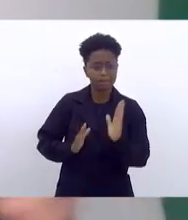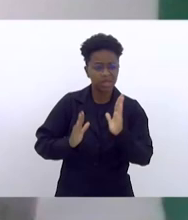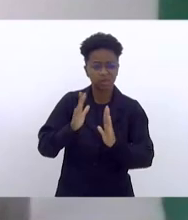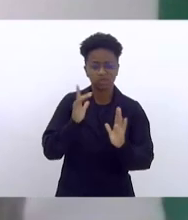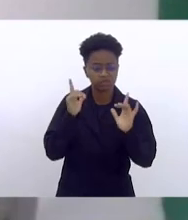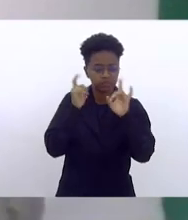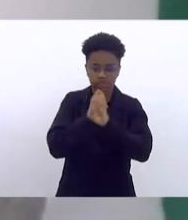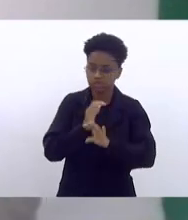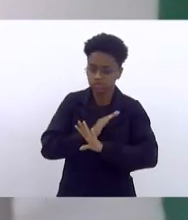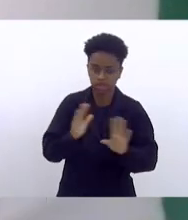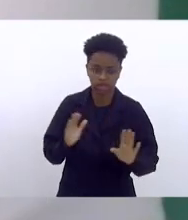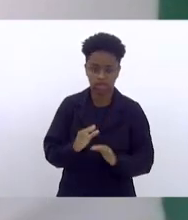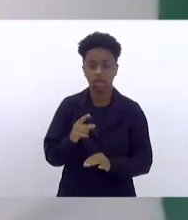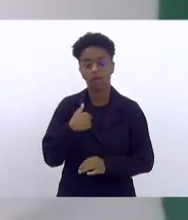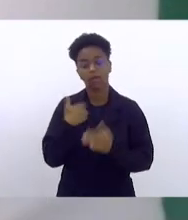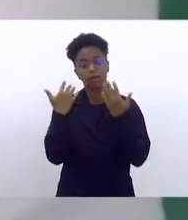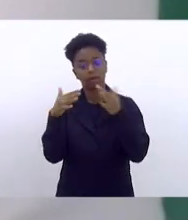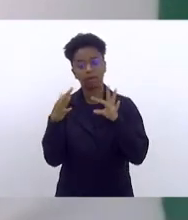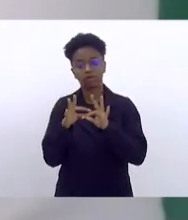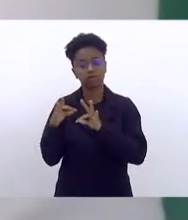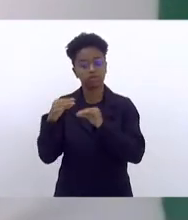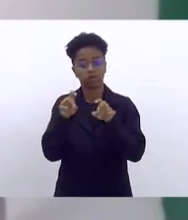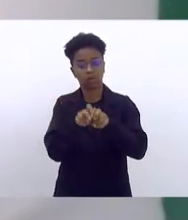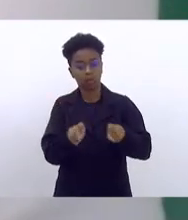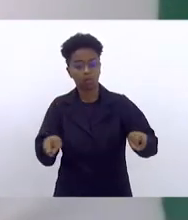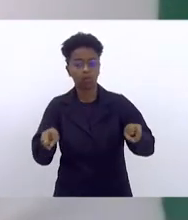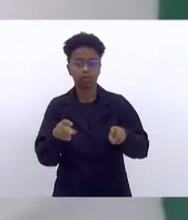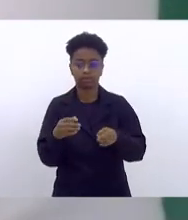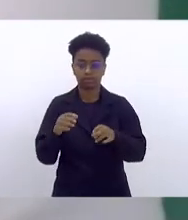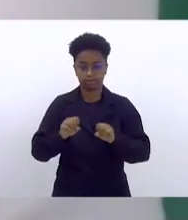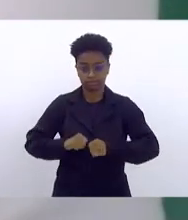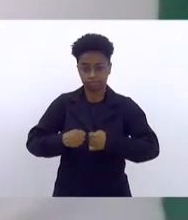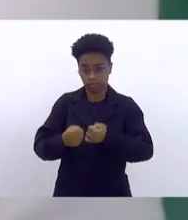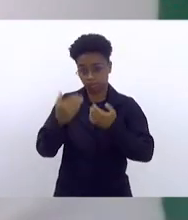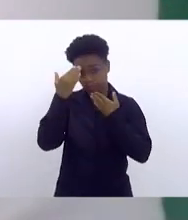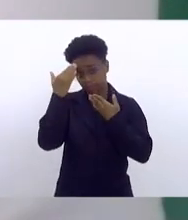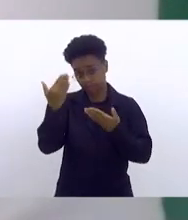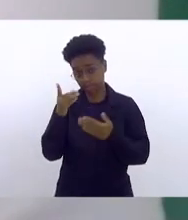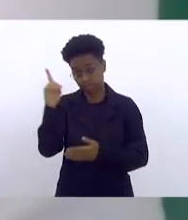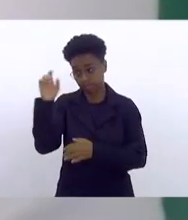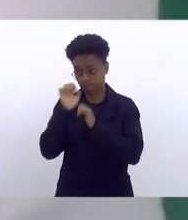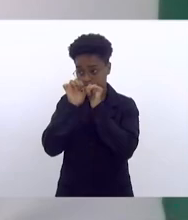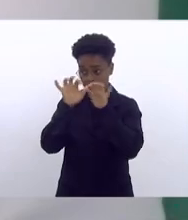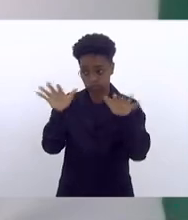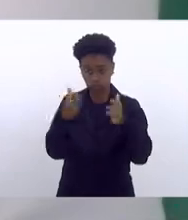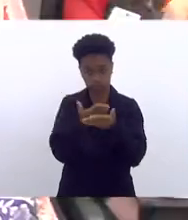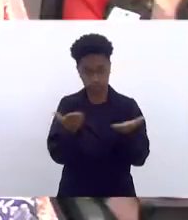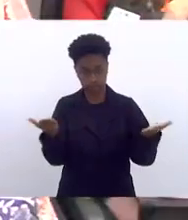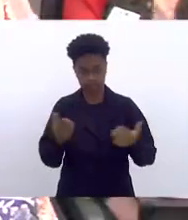eu parabenizo toda a mesa aqui por esse empenho muito obrigado presidente que Deus abençoe o senhor a todos